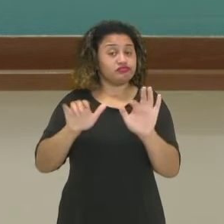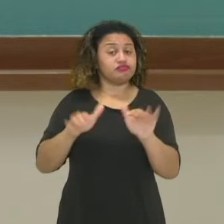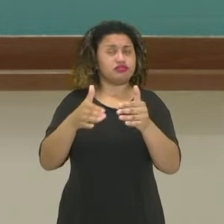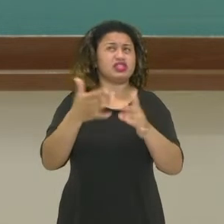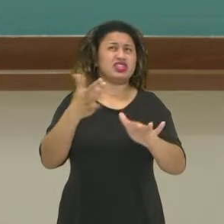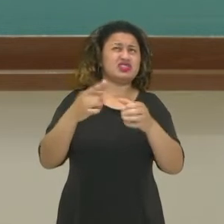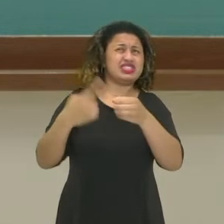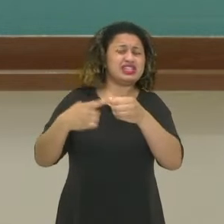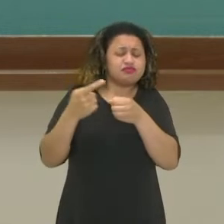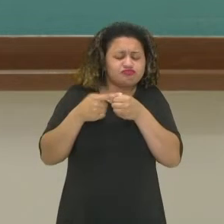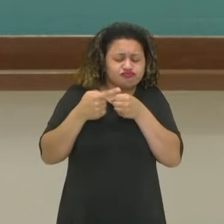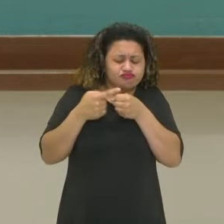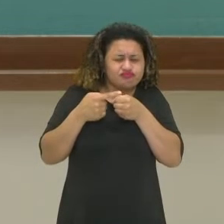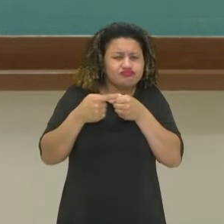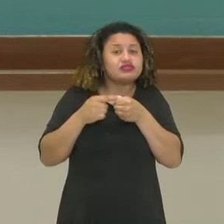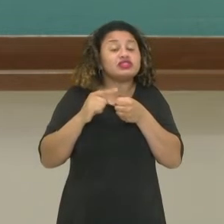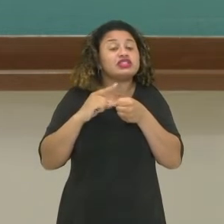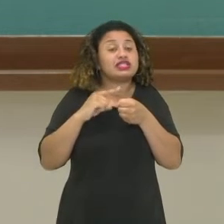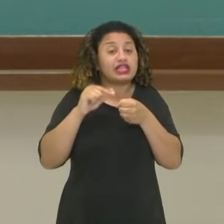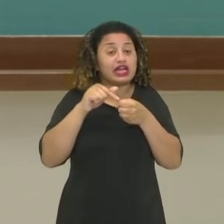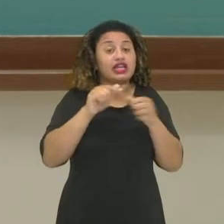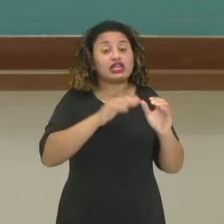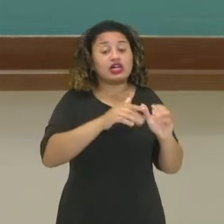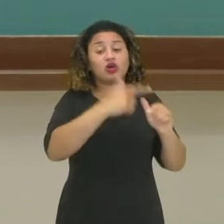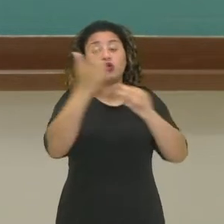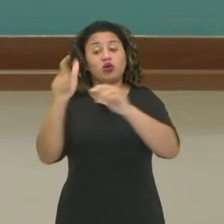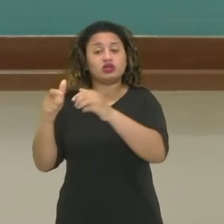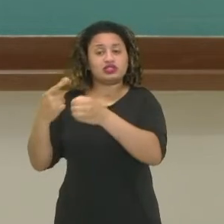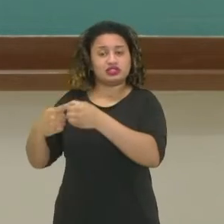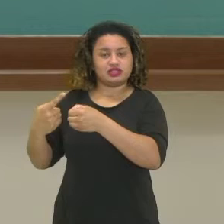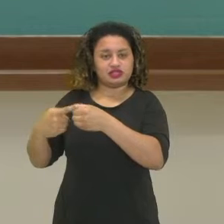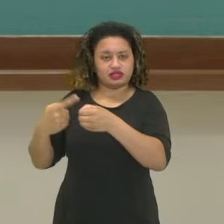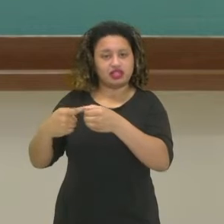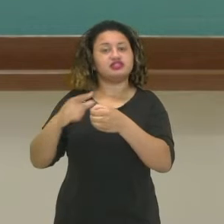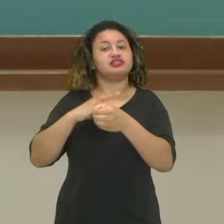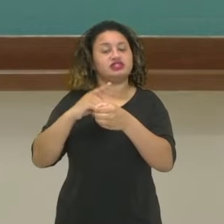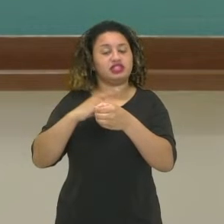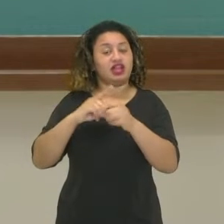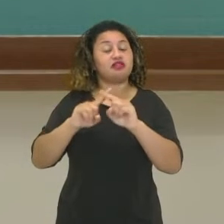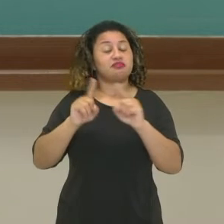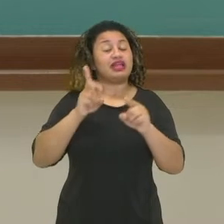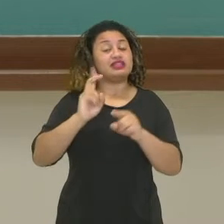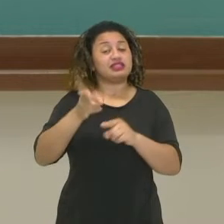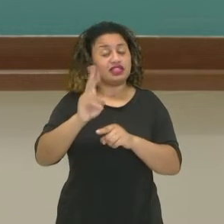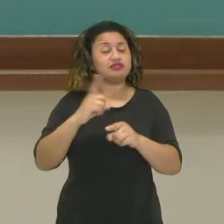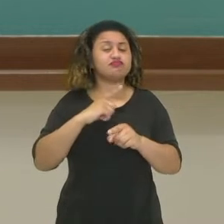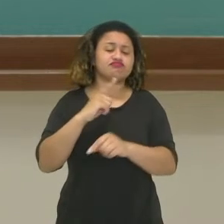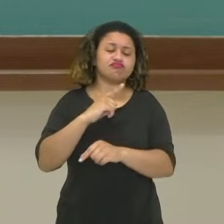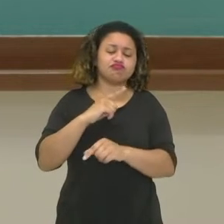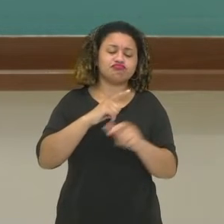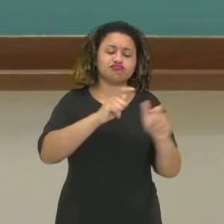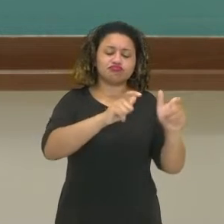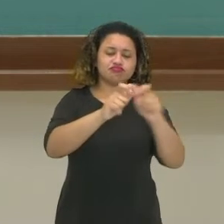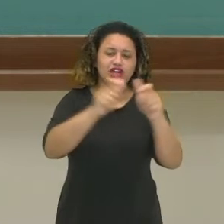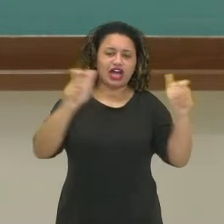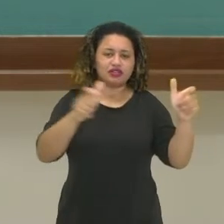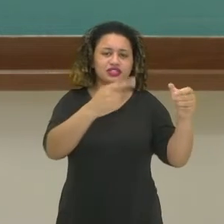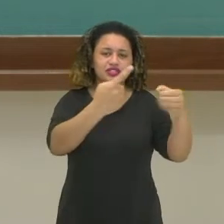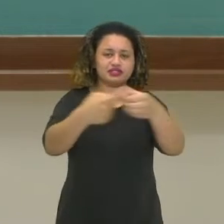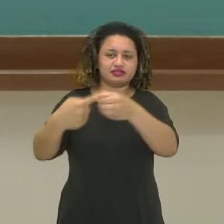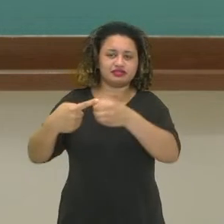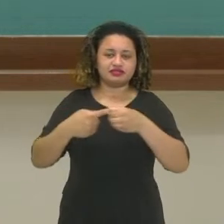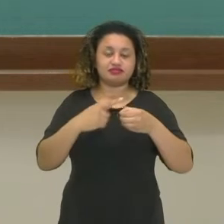cidades muito pequenas, ela vai ter na cidade vizinha, vai ter esse centro, mas sempre tem. E lá as pessoas são especializadas,